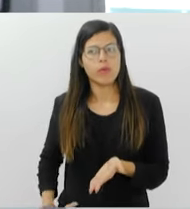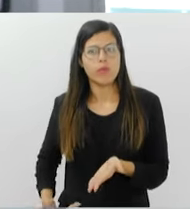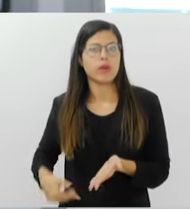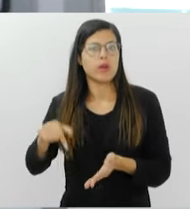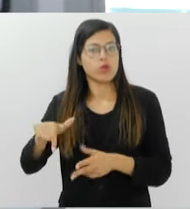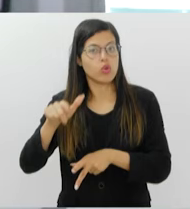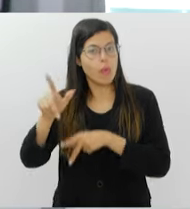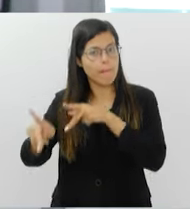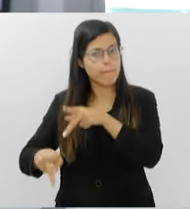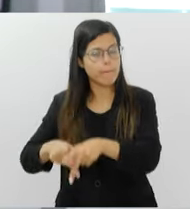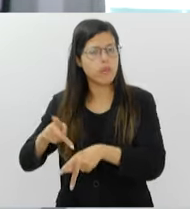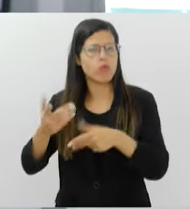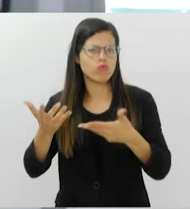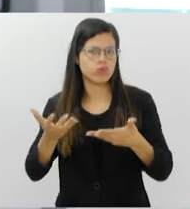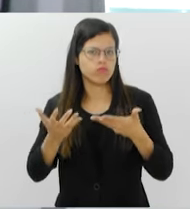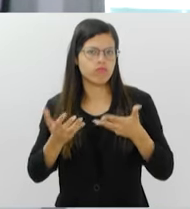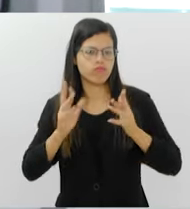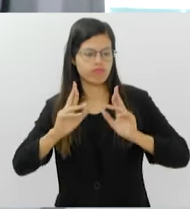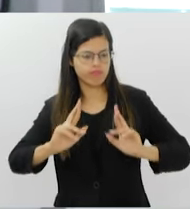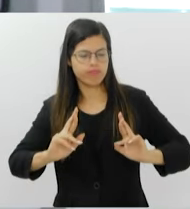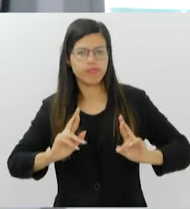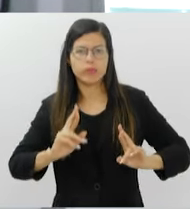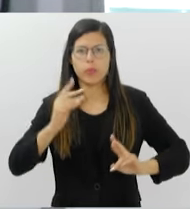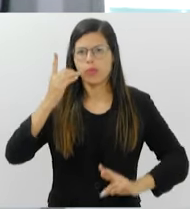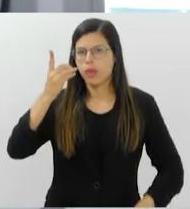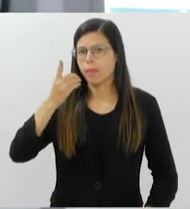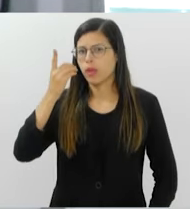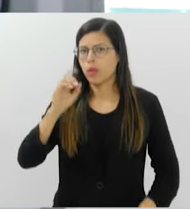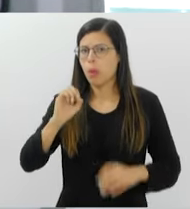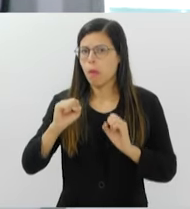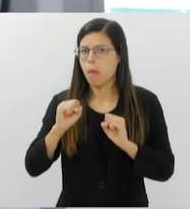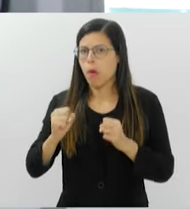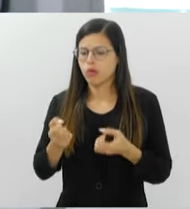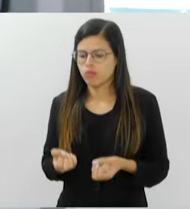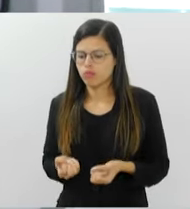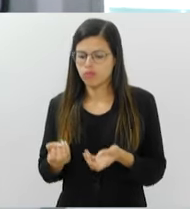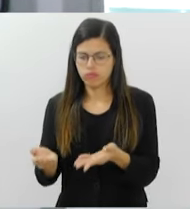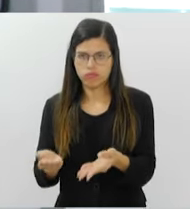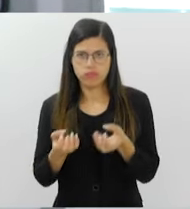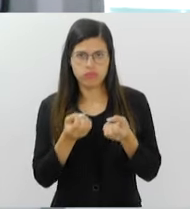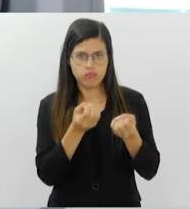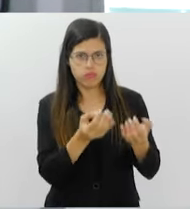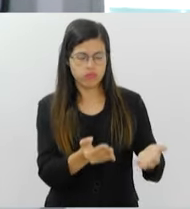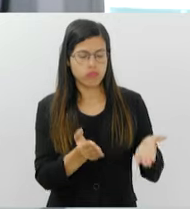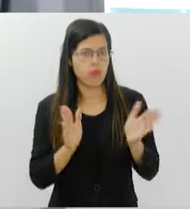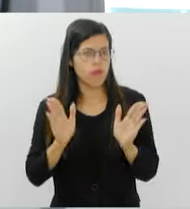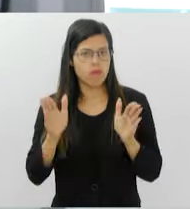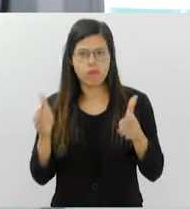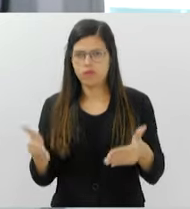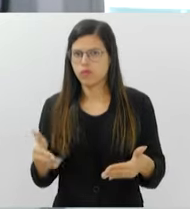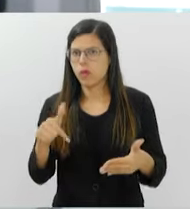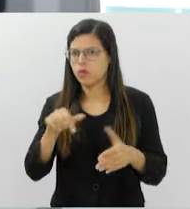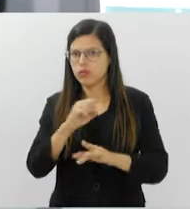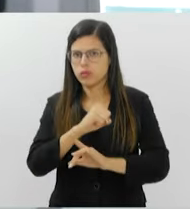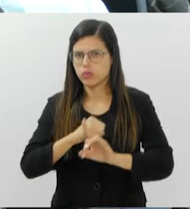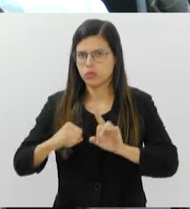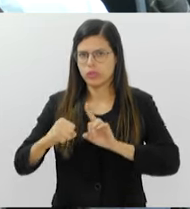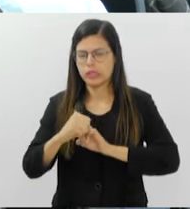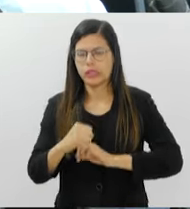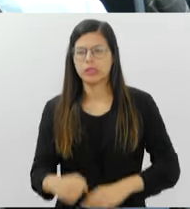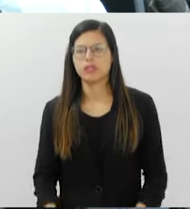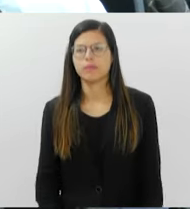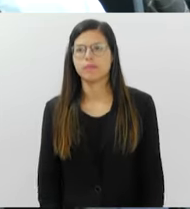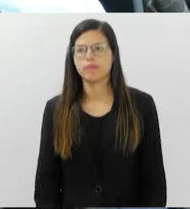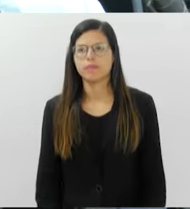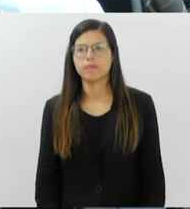sociedade almeja, né, espera, e os deputados poderão então fazer essas entregas bem específicas para a sociedade fluminense. Na